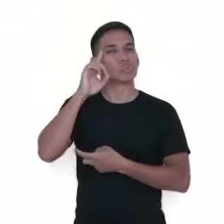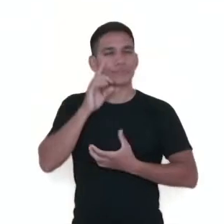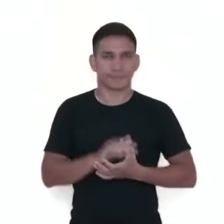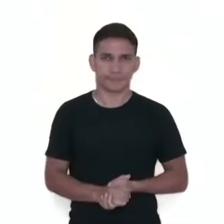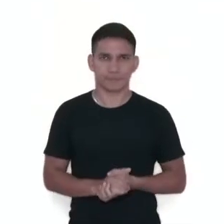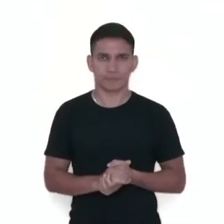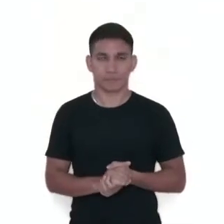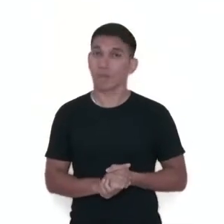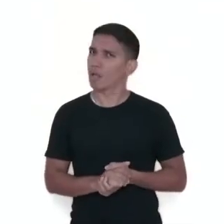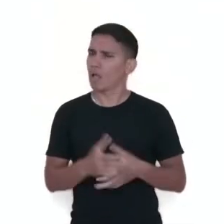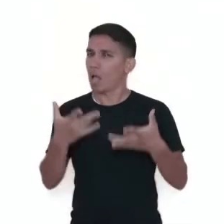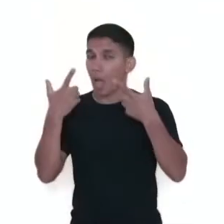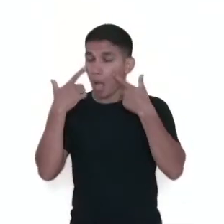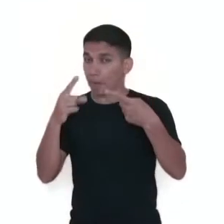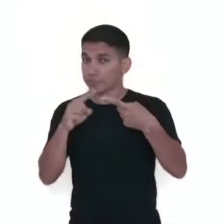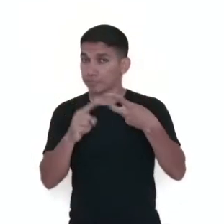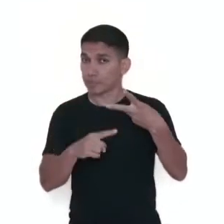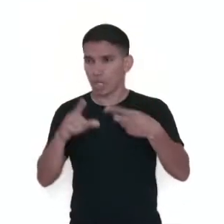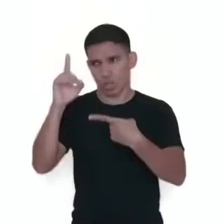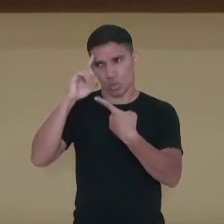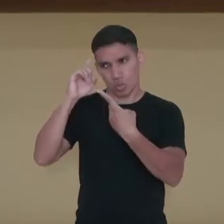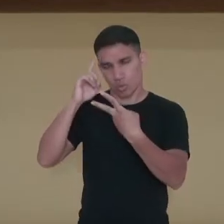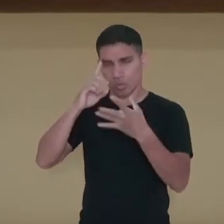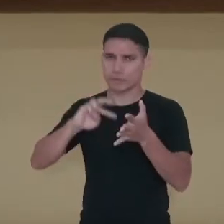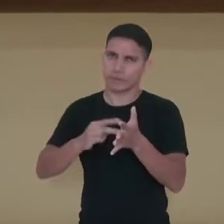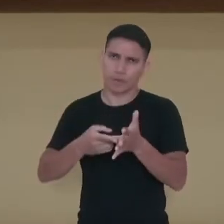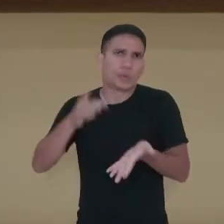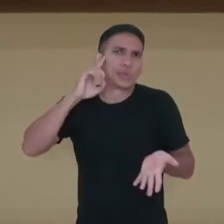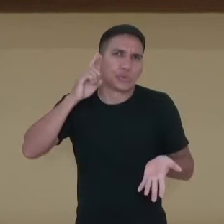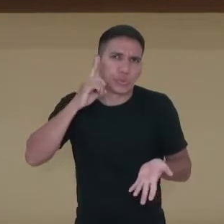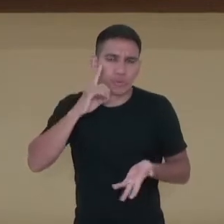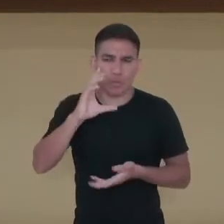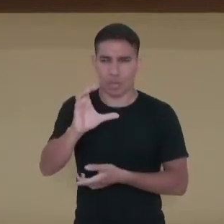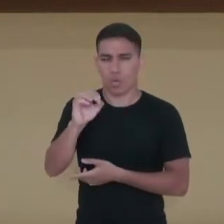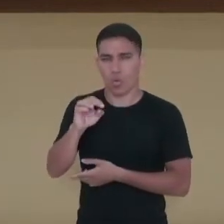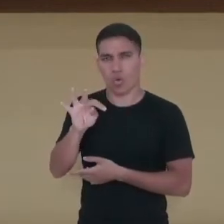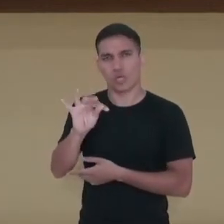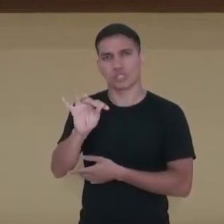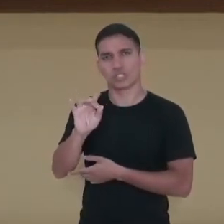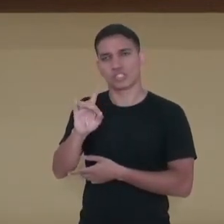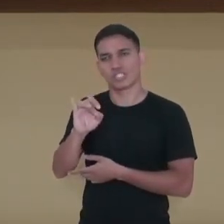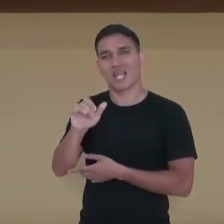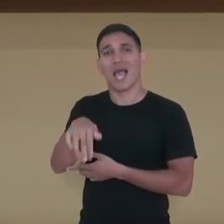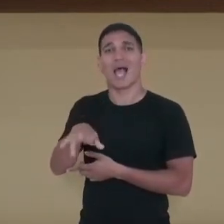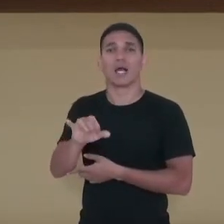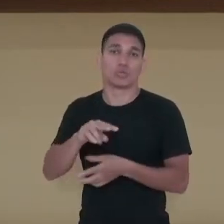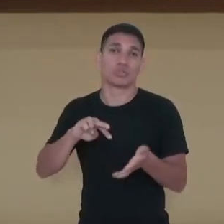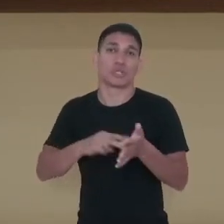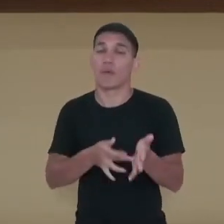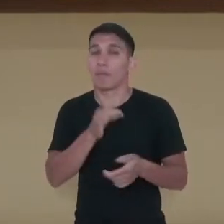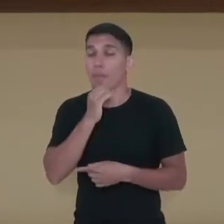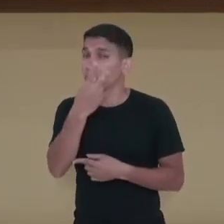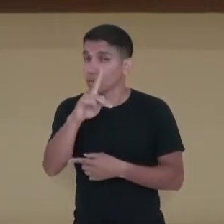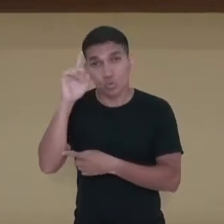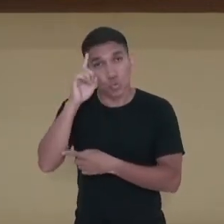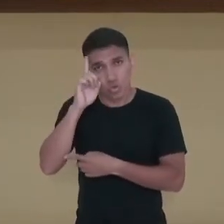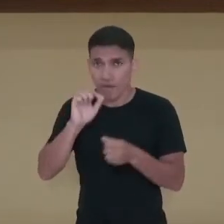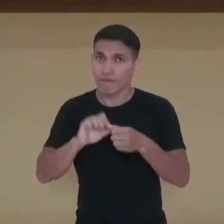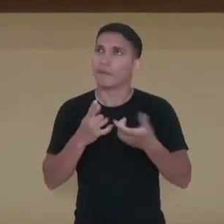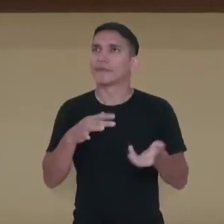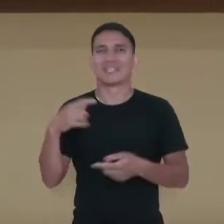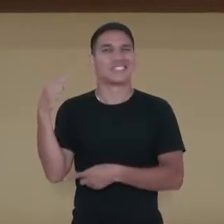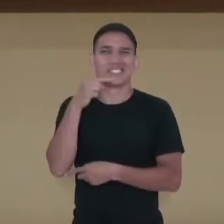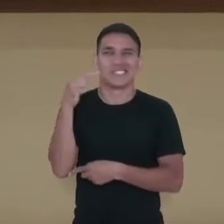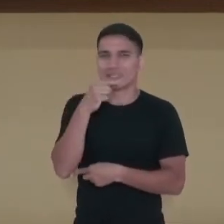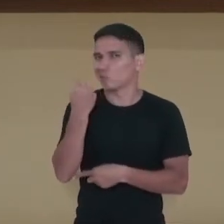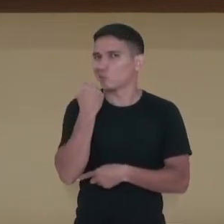Observação. Cotidiano é aquilo que ocorre todos os dias. Por exemplo, uma prática cotidiana tua é escovar o dente. Será que dá para a gente